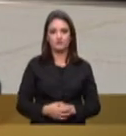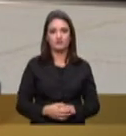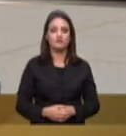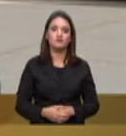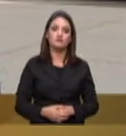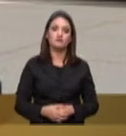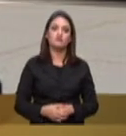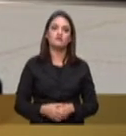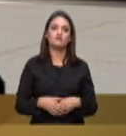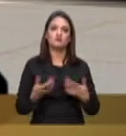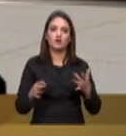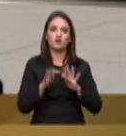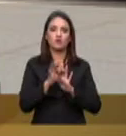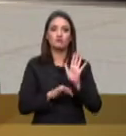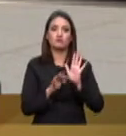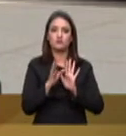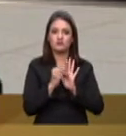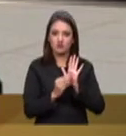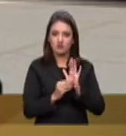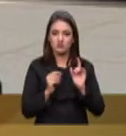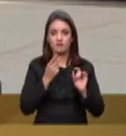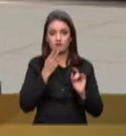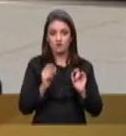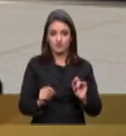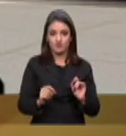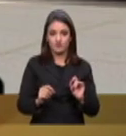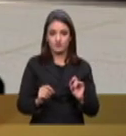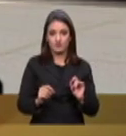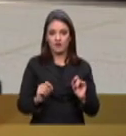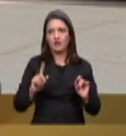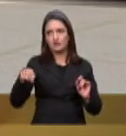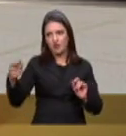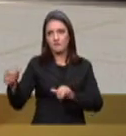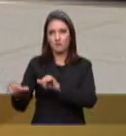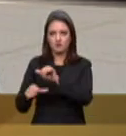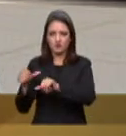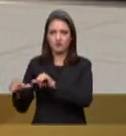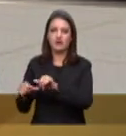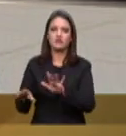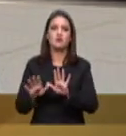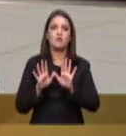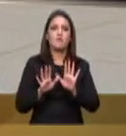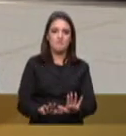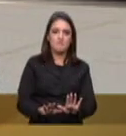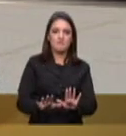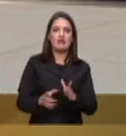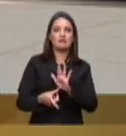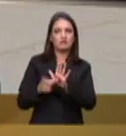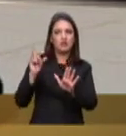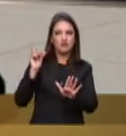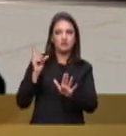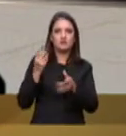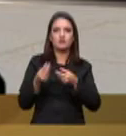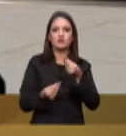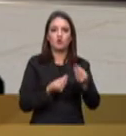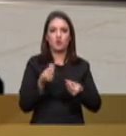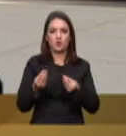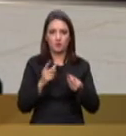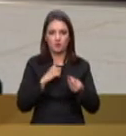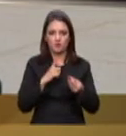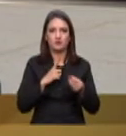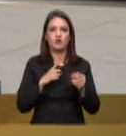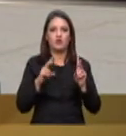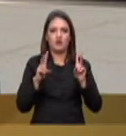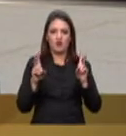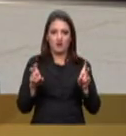Eis o teor da norma antes das alterações que vieram a ser promovidas em 2017 pela Lei